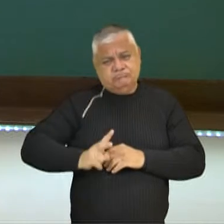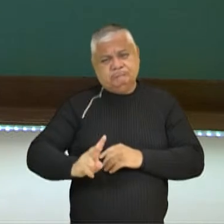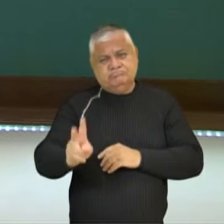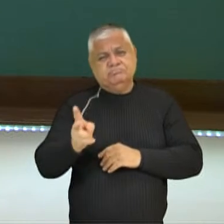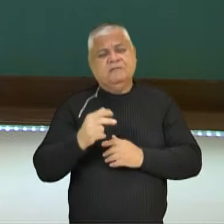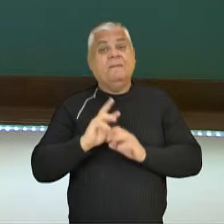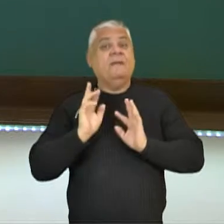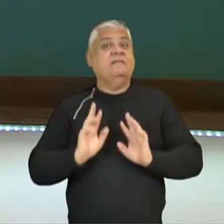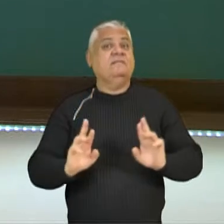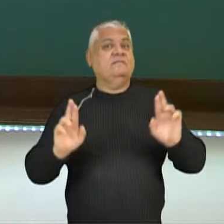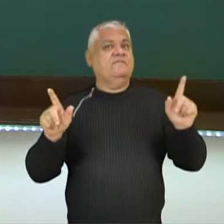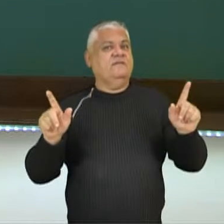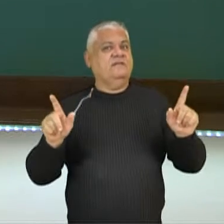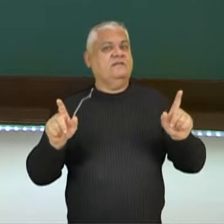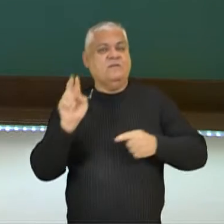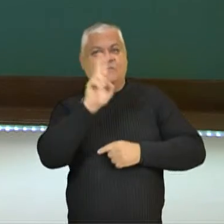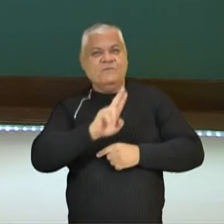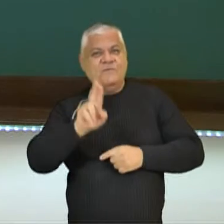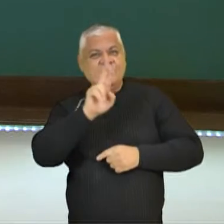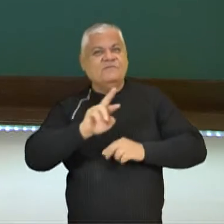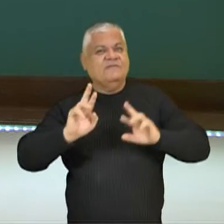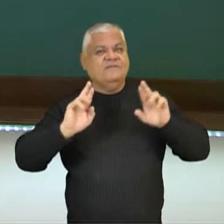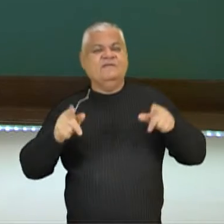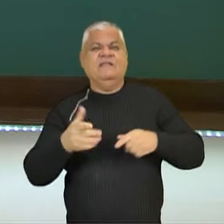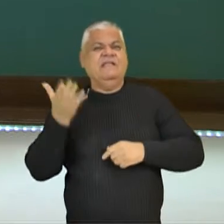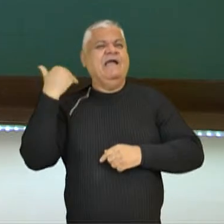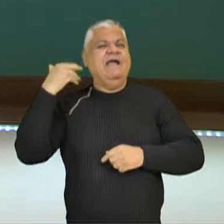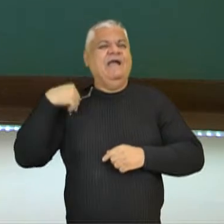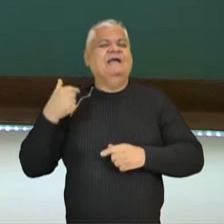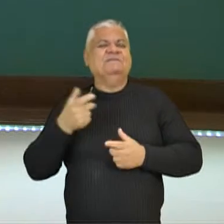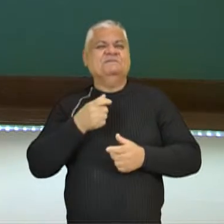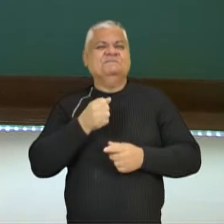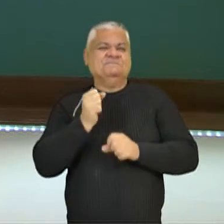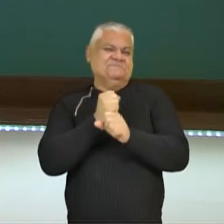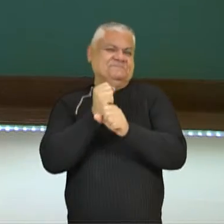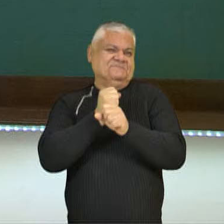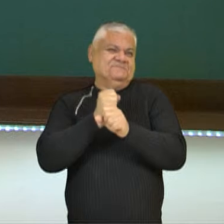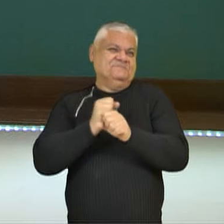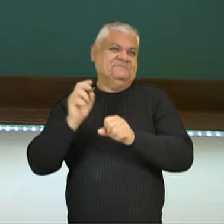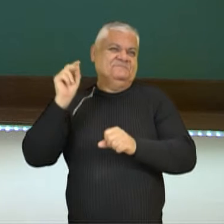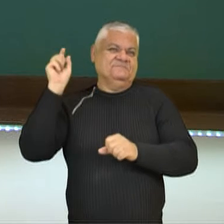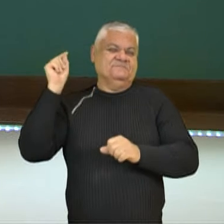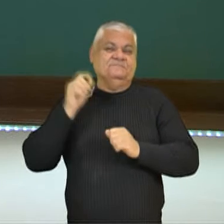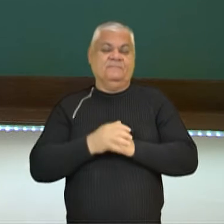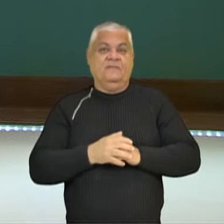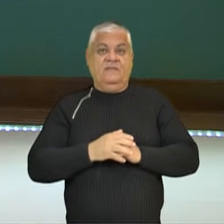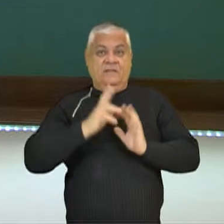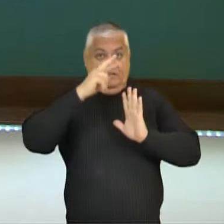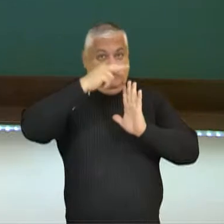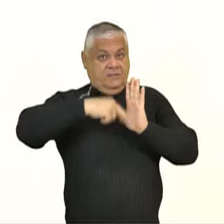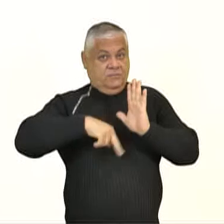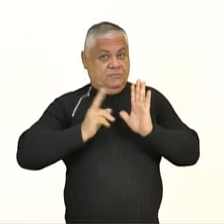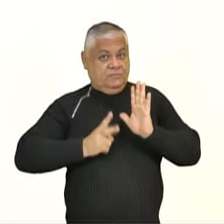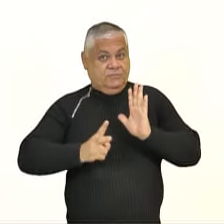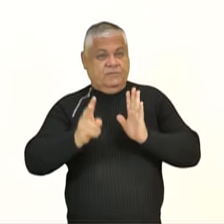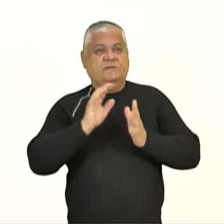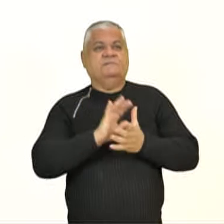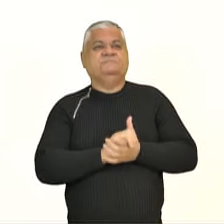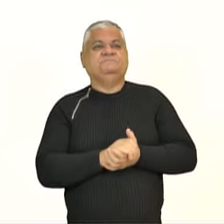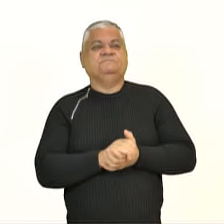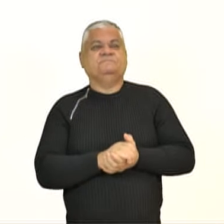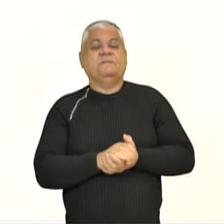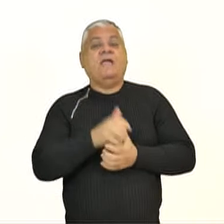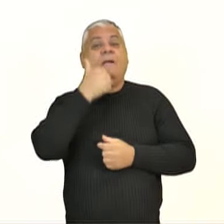forma diferente, né, do que o habitual na época em que foi escrito esse texto. Vamos continuar a leitura? A mãe